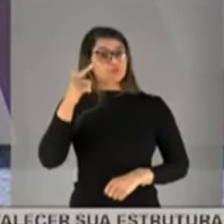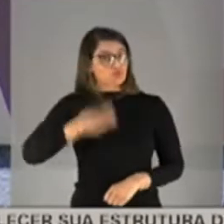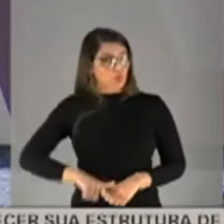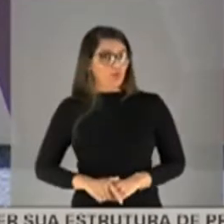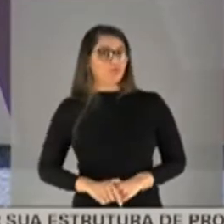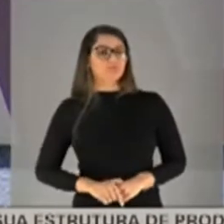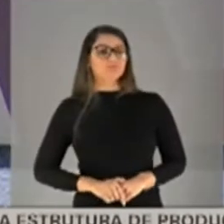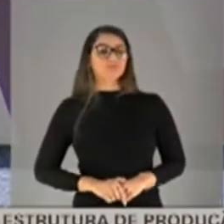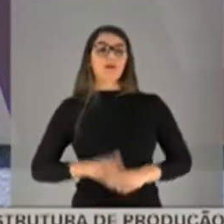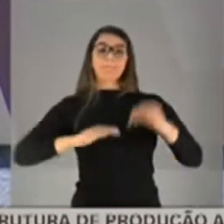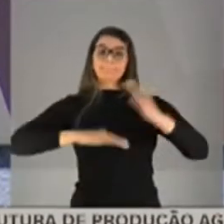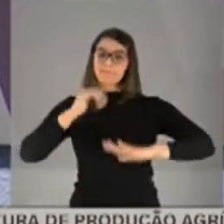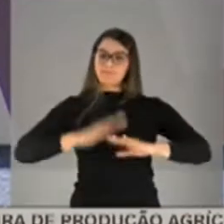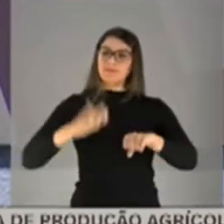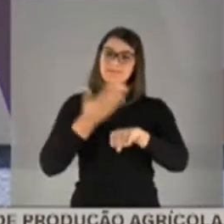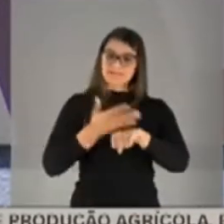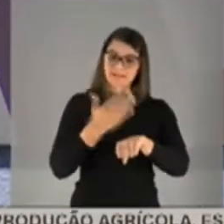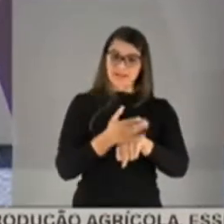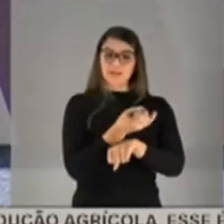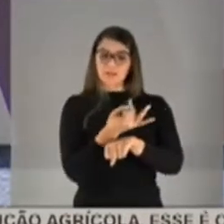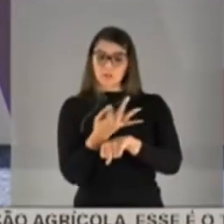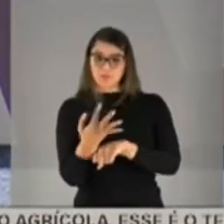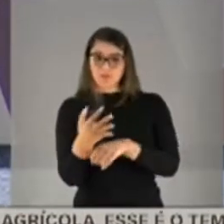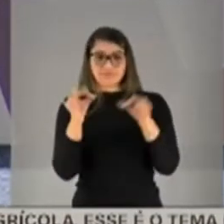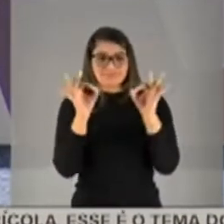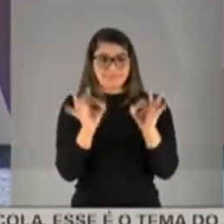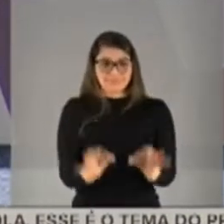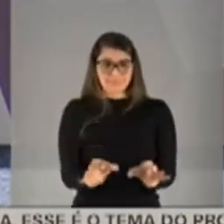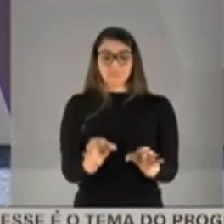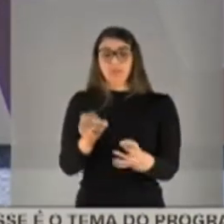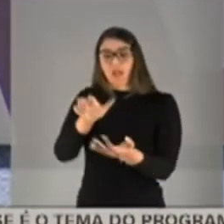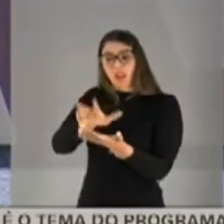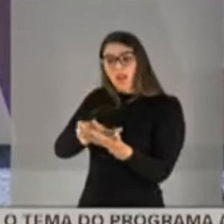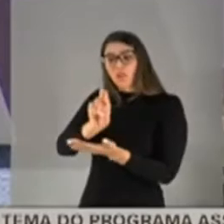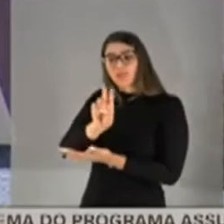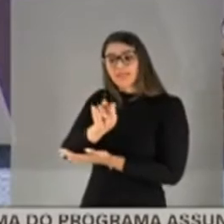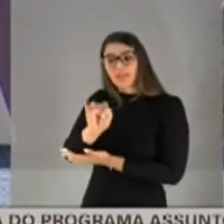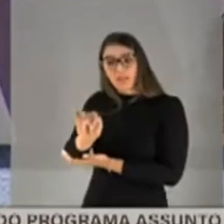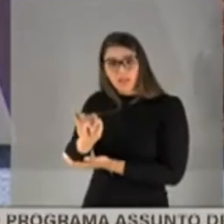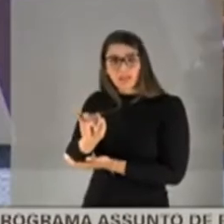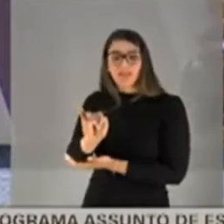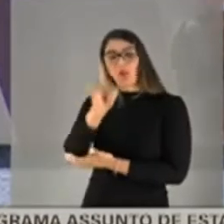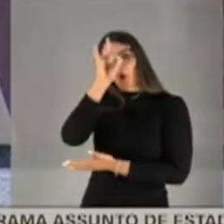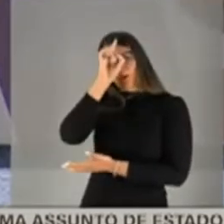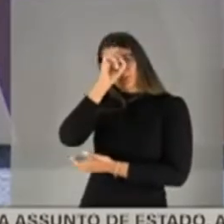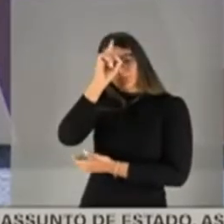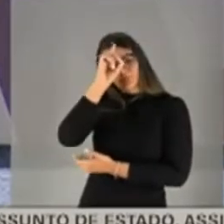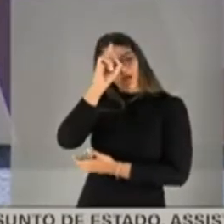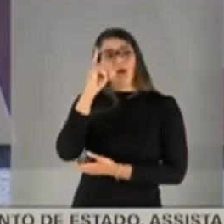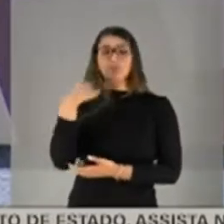profissionais treinados em quantidade suficiente. Oferta de leitos em hospitais e leitos de UTI, porque vimos pelo histórico da